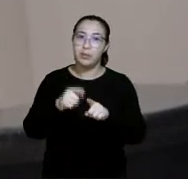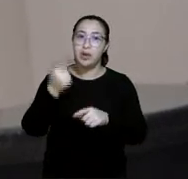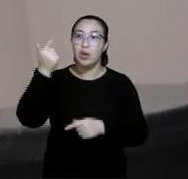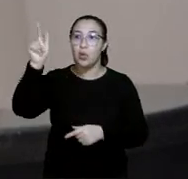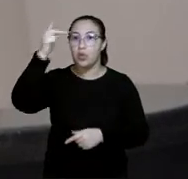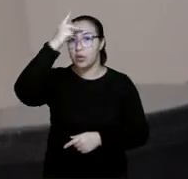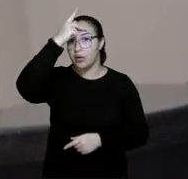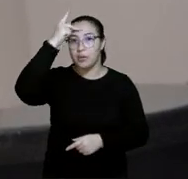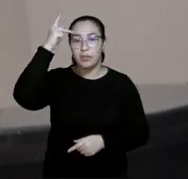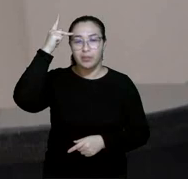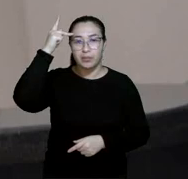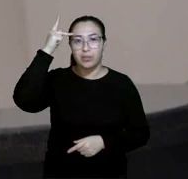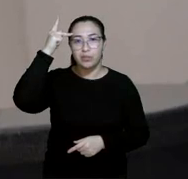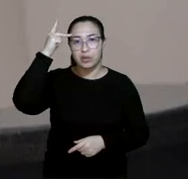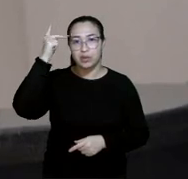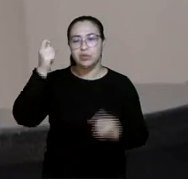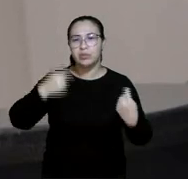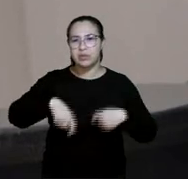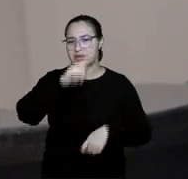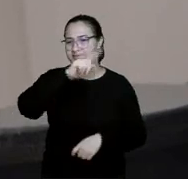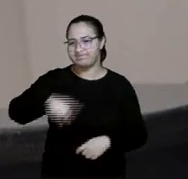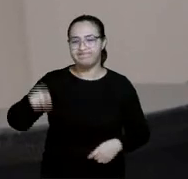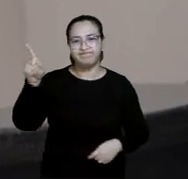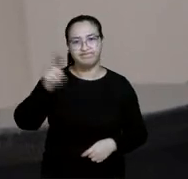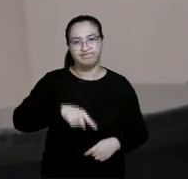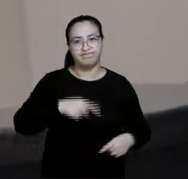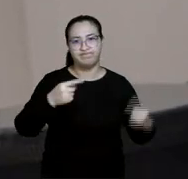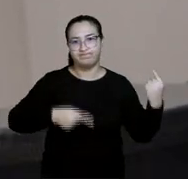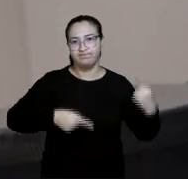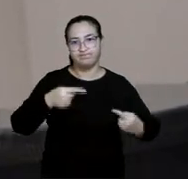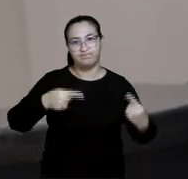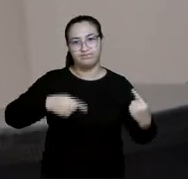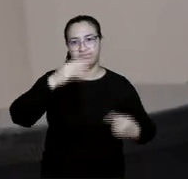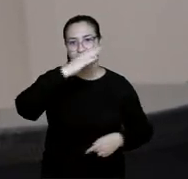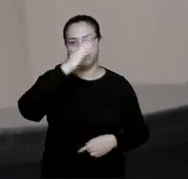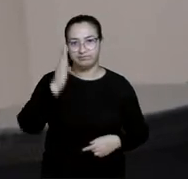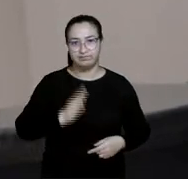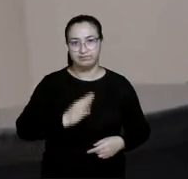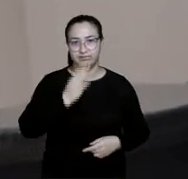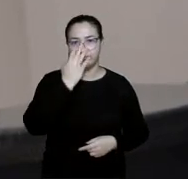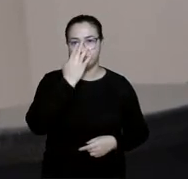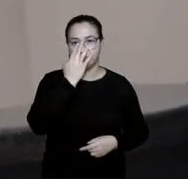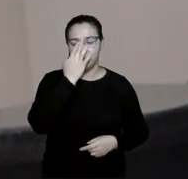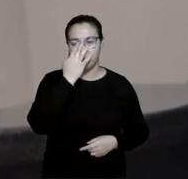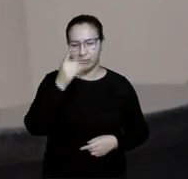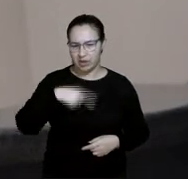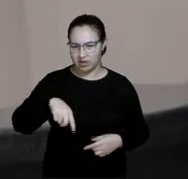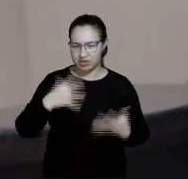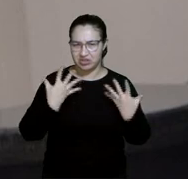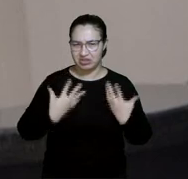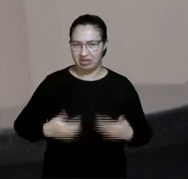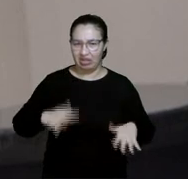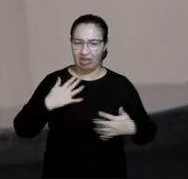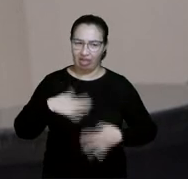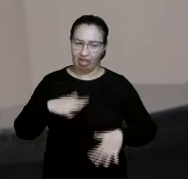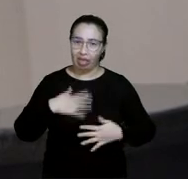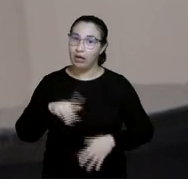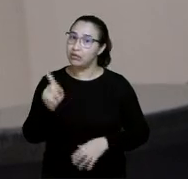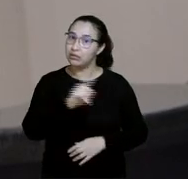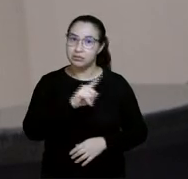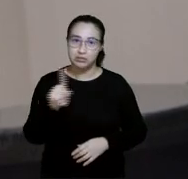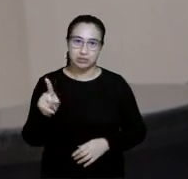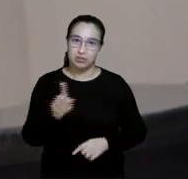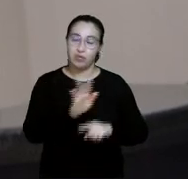ser eliminada da política brasileira. Nós não vamos descansar. E esses